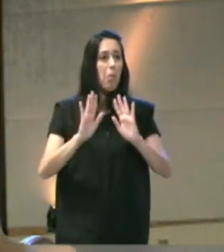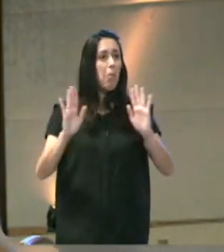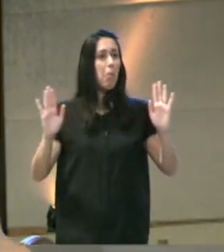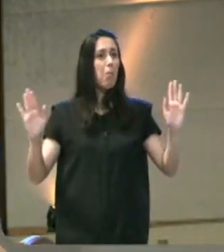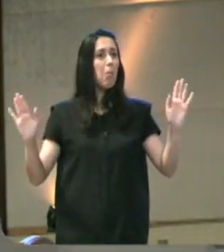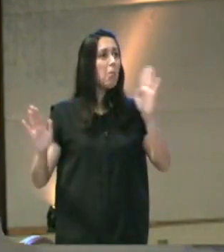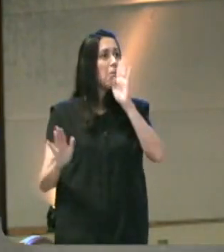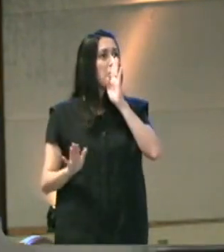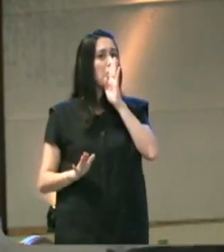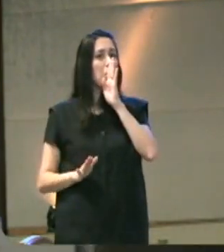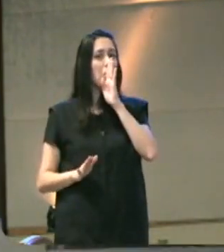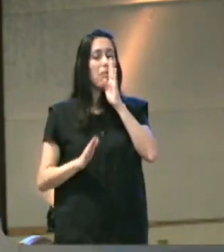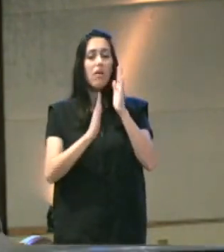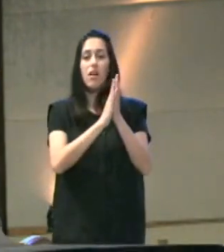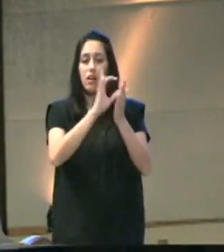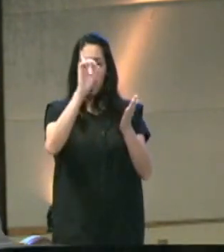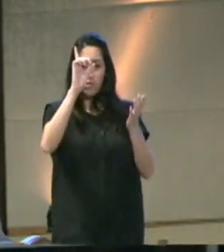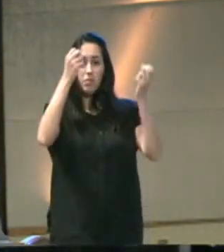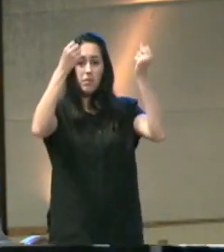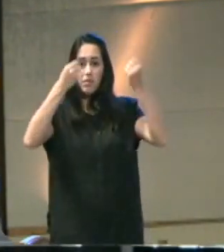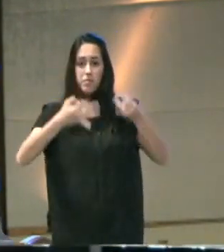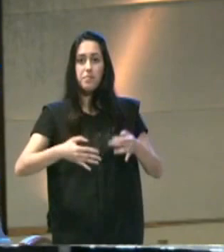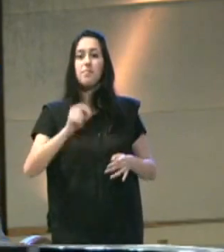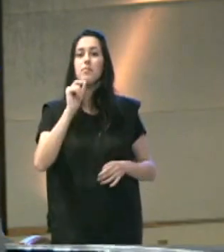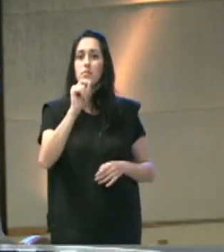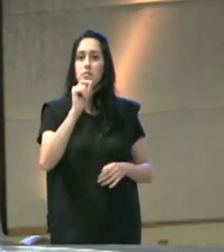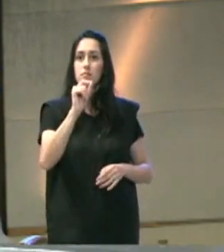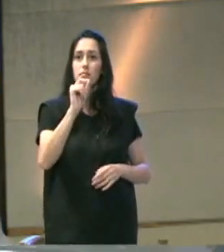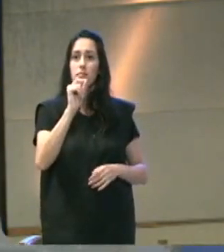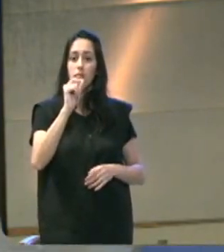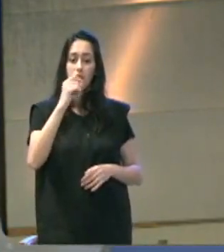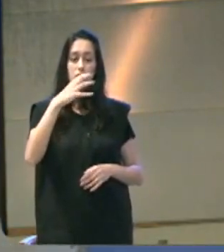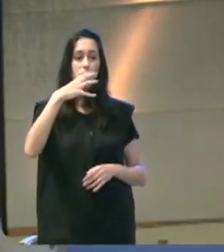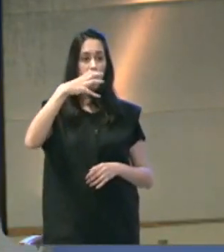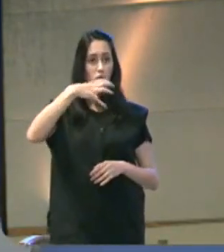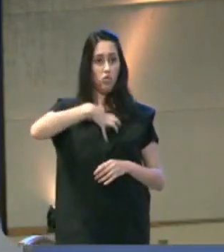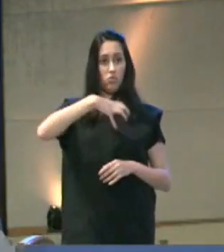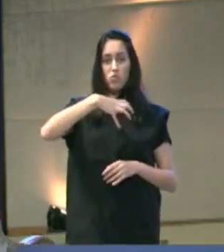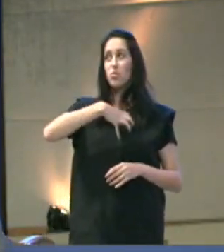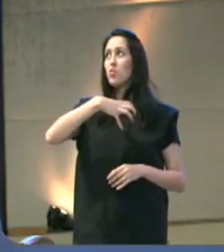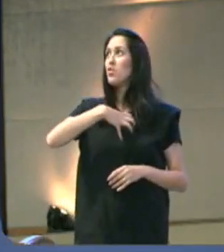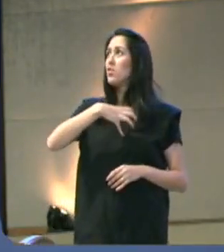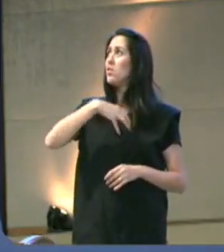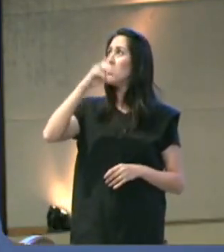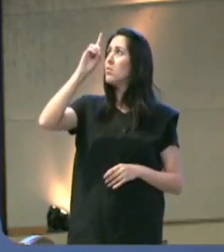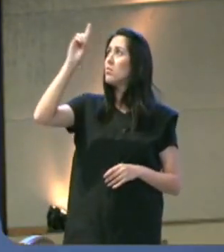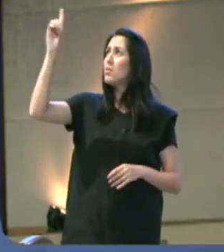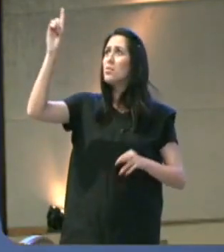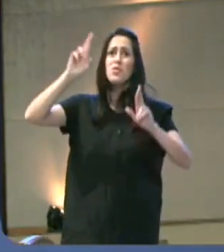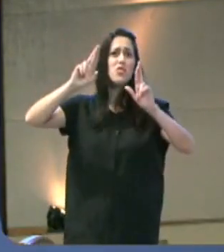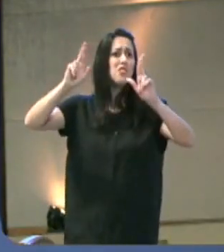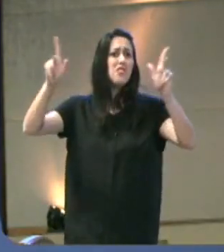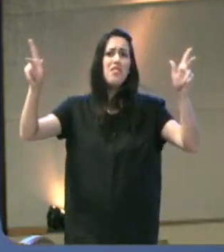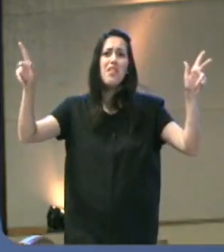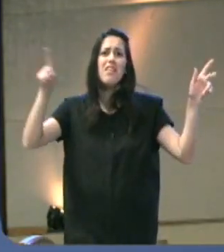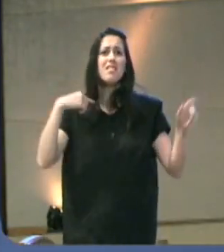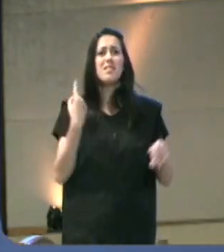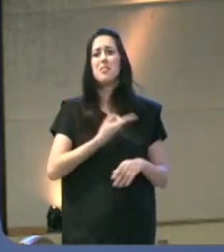porque a Bíblia vai ensinar que o método de Deus é uma contradição a um método humano.